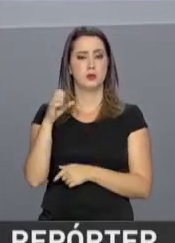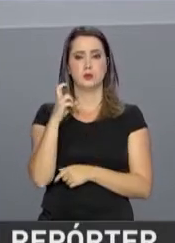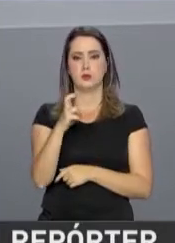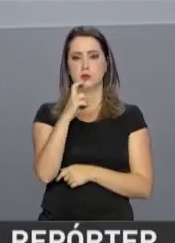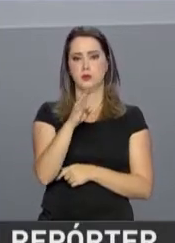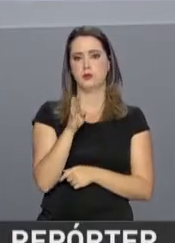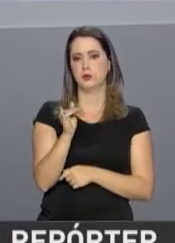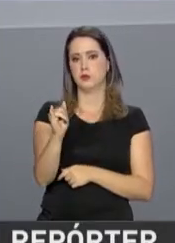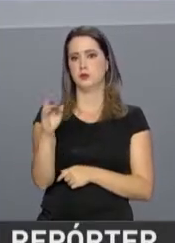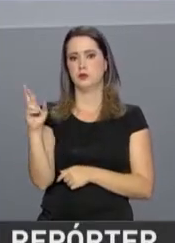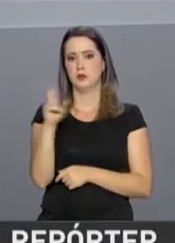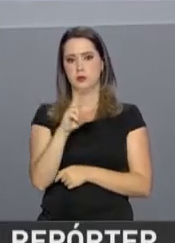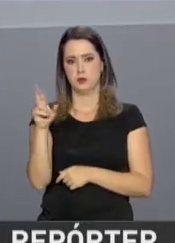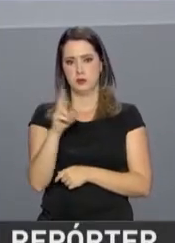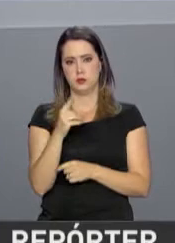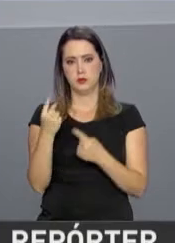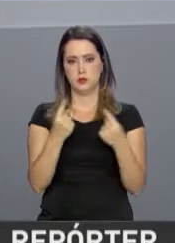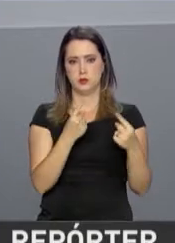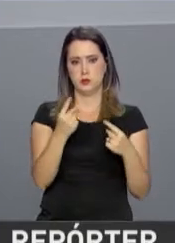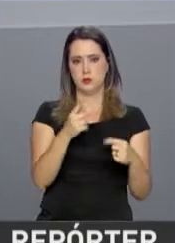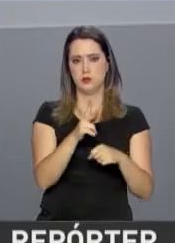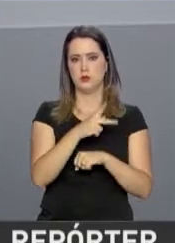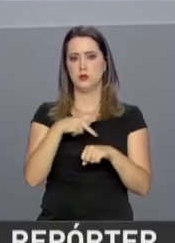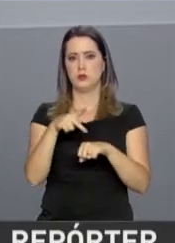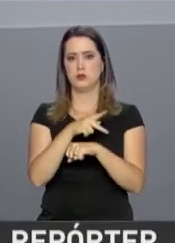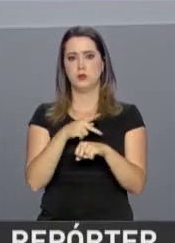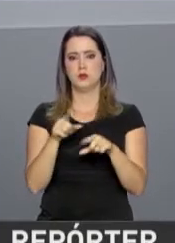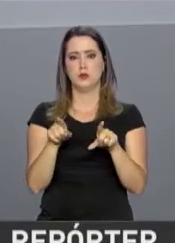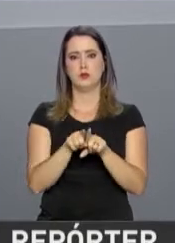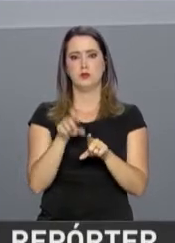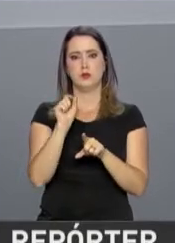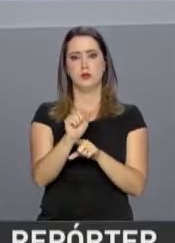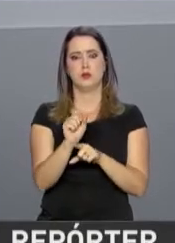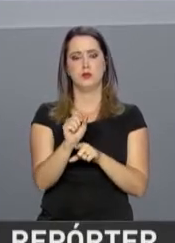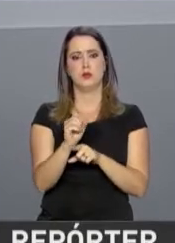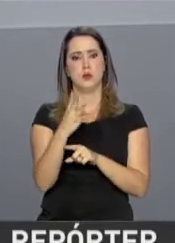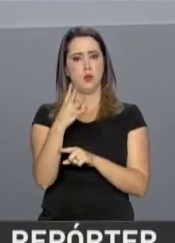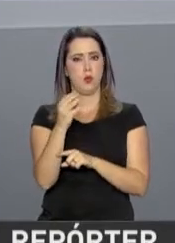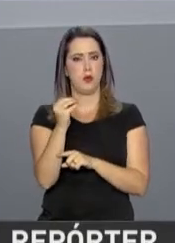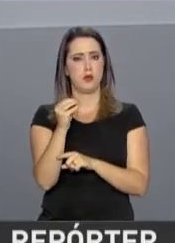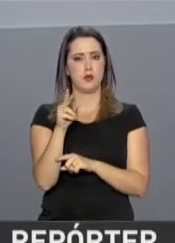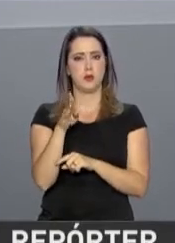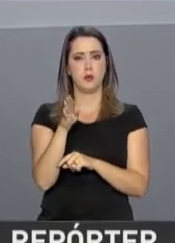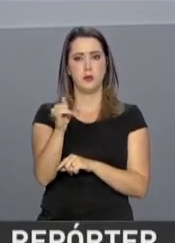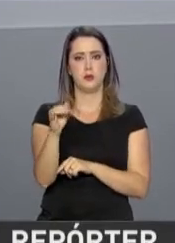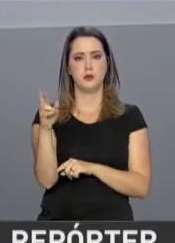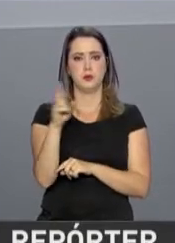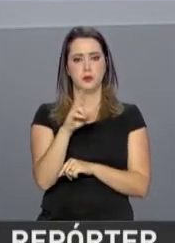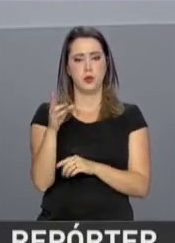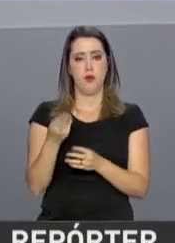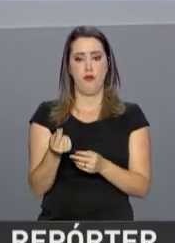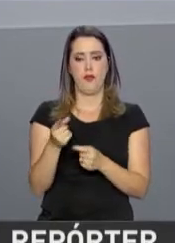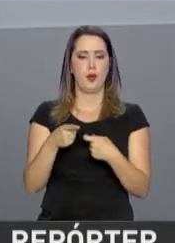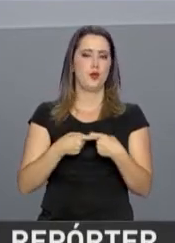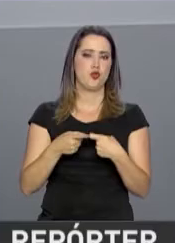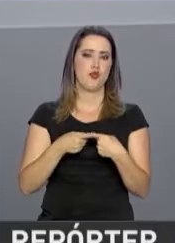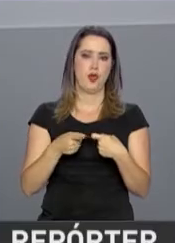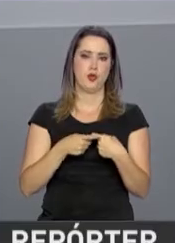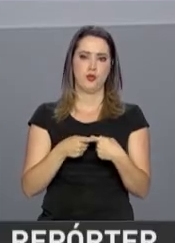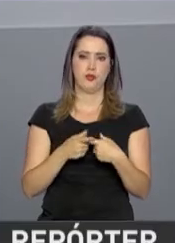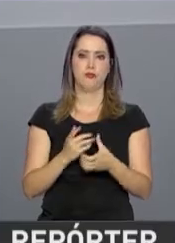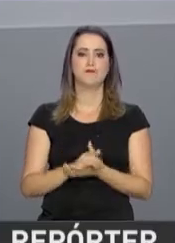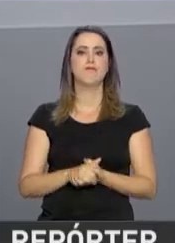mais de 55 bilhões de reais ao ano ao país por ano sendo quase 40 bilhões com custos médicos